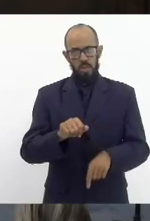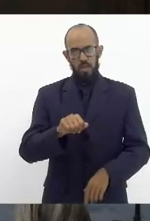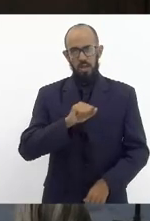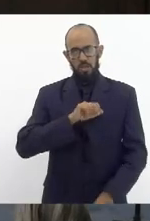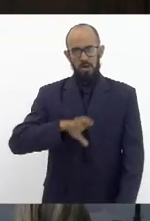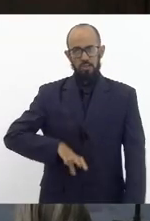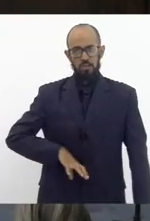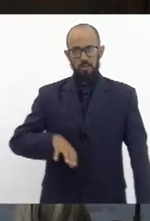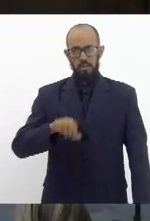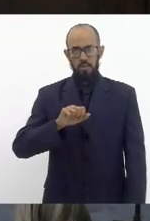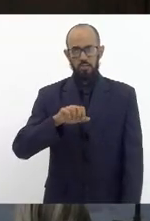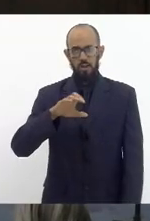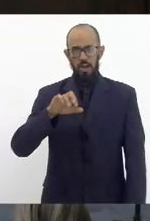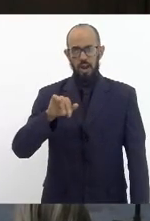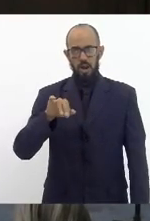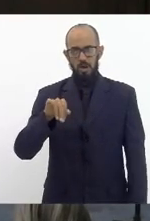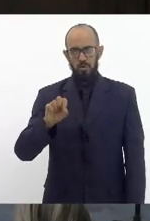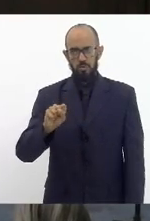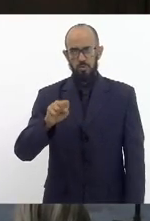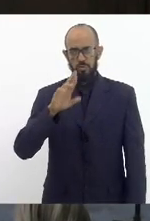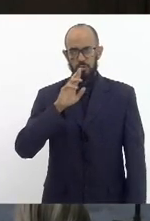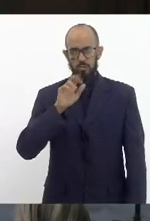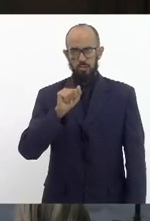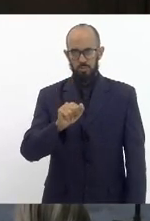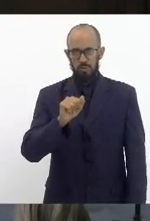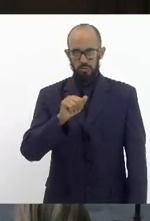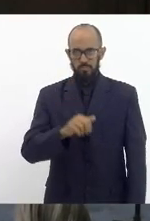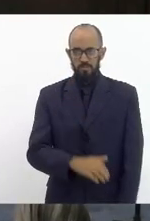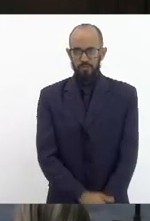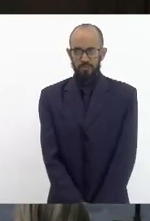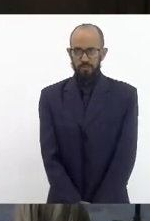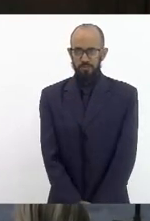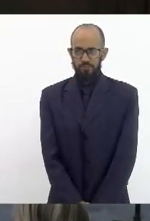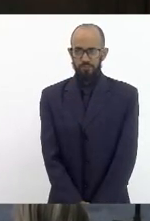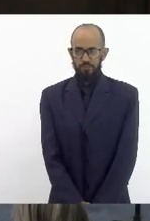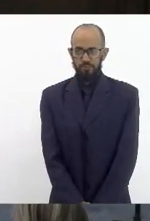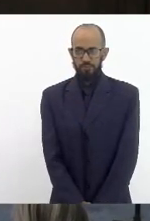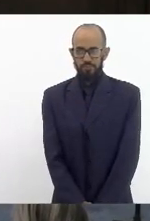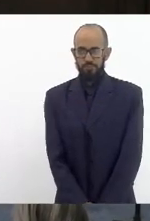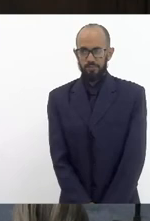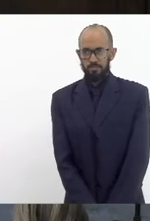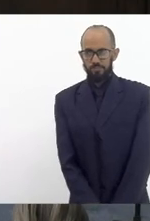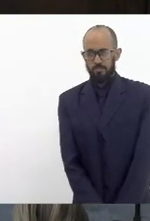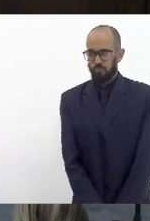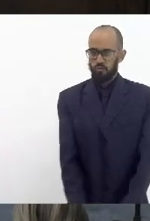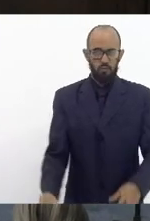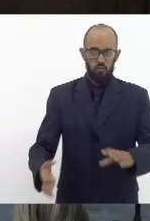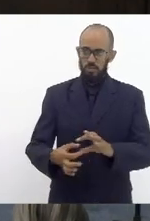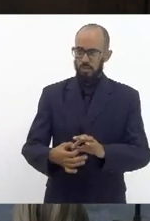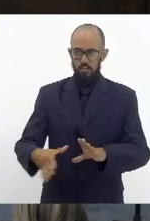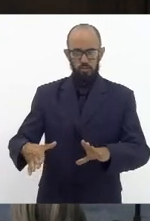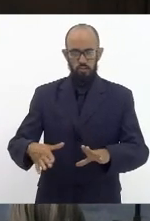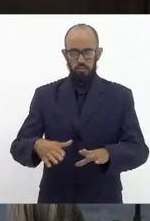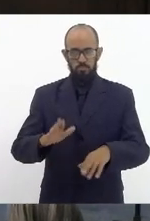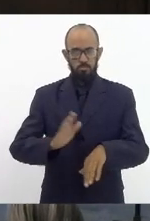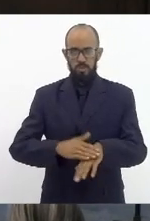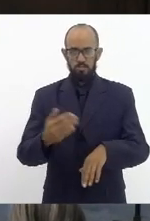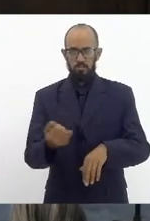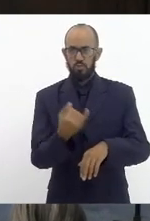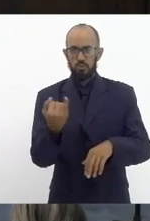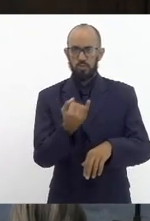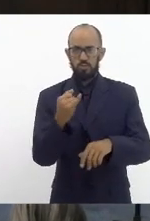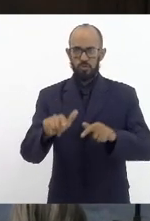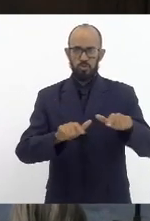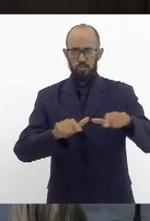Siciliano, Carlos Augusto e Rodrigo Amorim. Será autor da lei? Não, fica à vontade. Eu peço compromisso de trazer para a pauta, trabalhar para que a gente possa